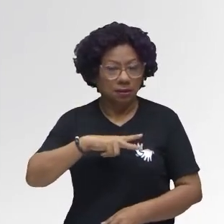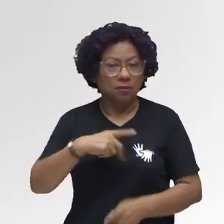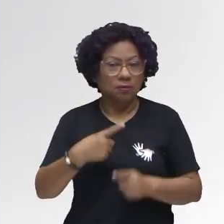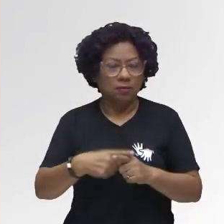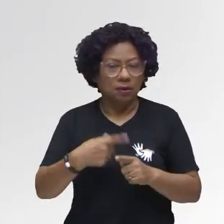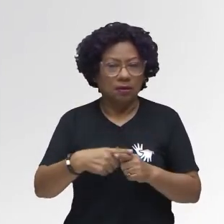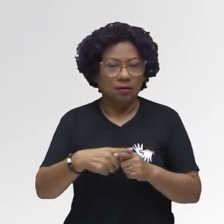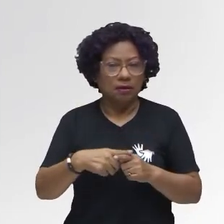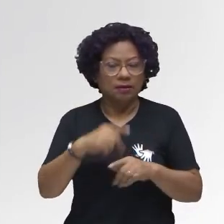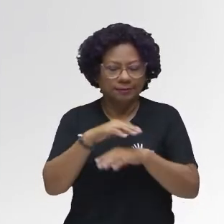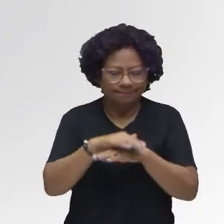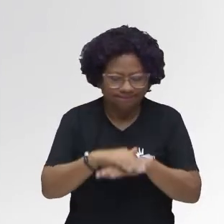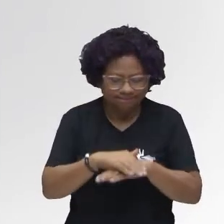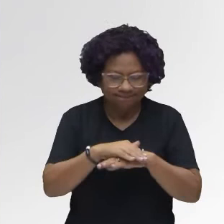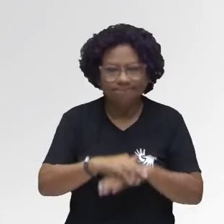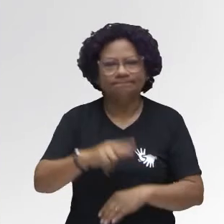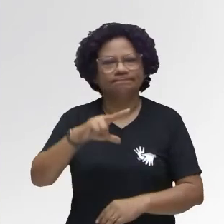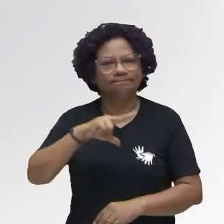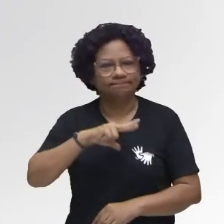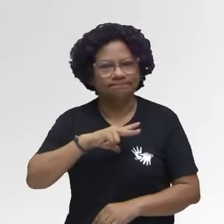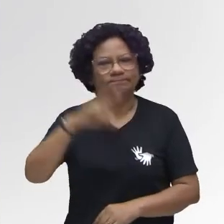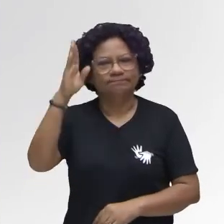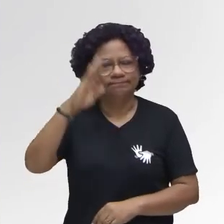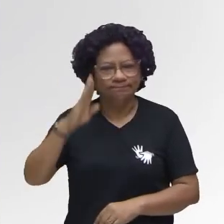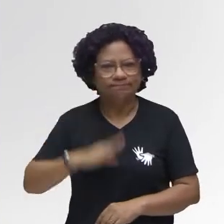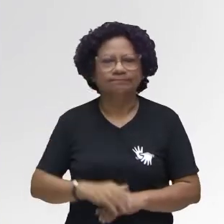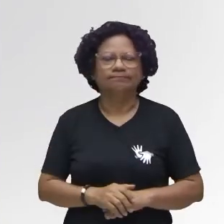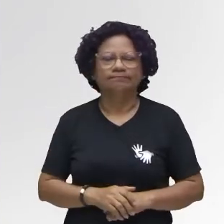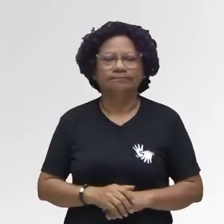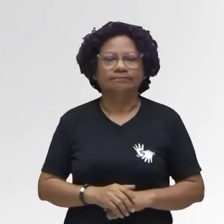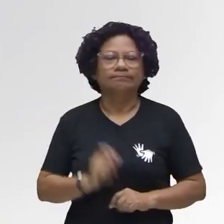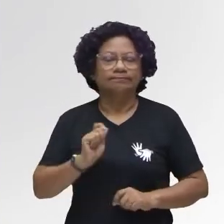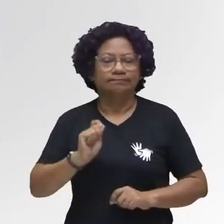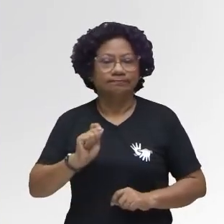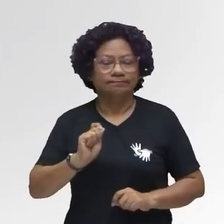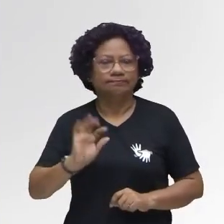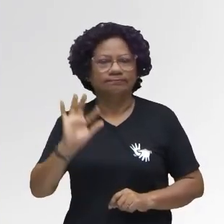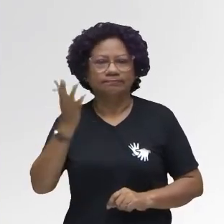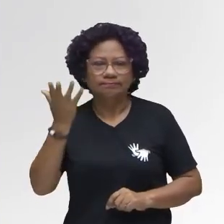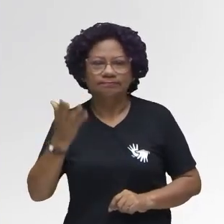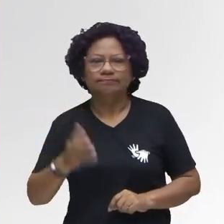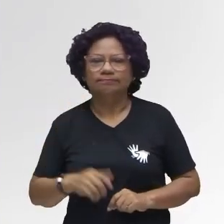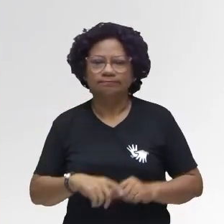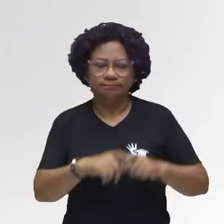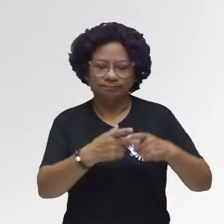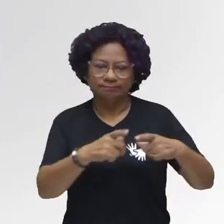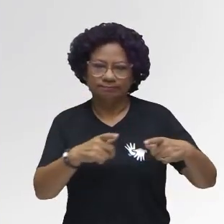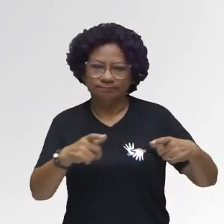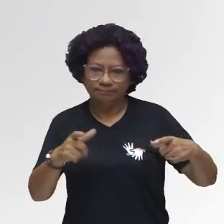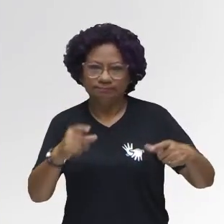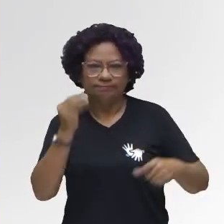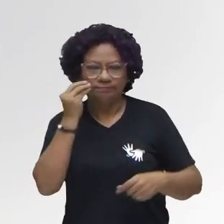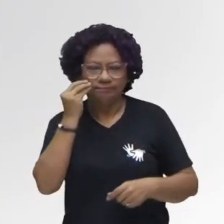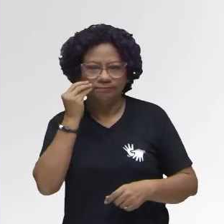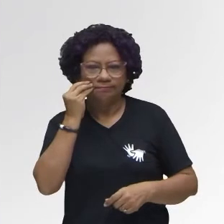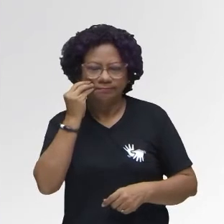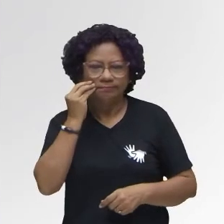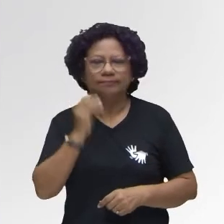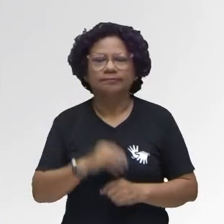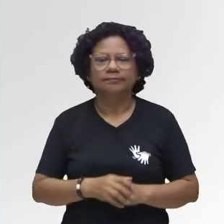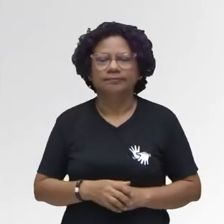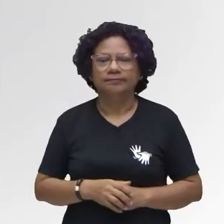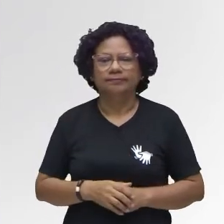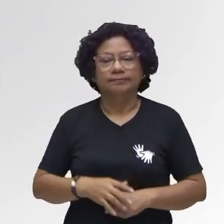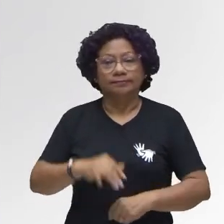maior. E os centros urbanos vão começar a surgir. A gente tem a imagem da cidade de Ouro Preto, que